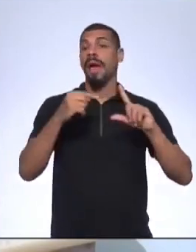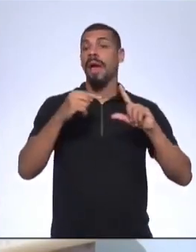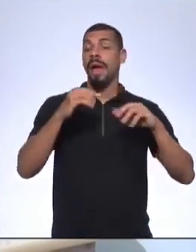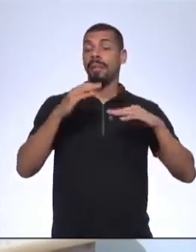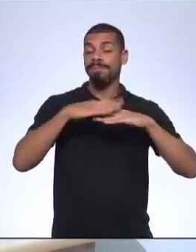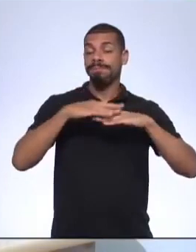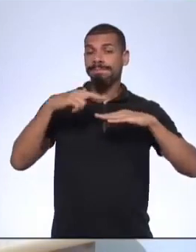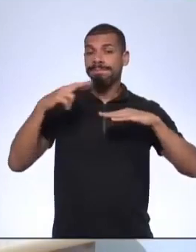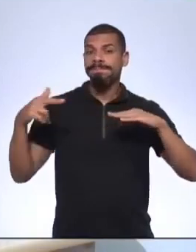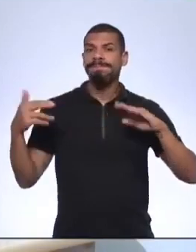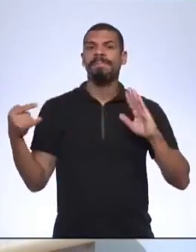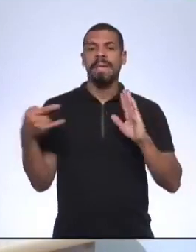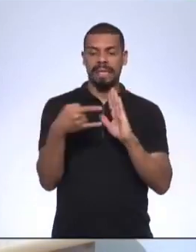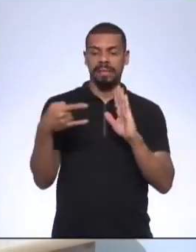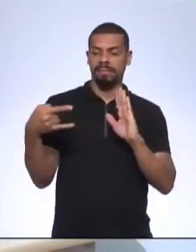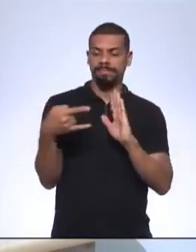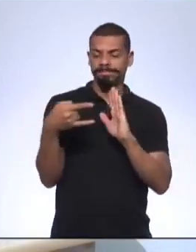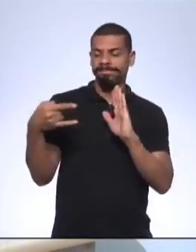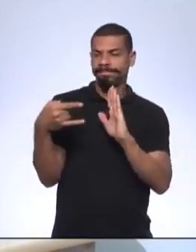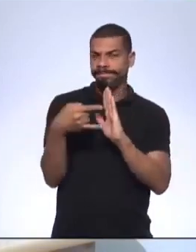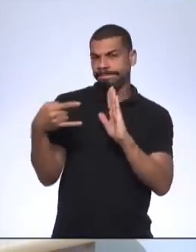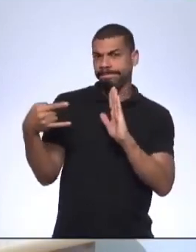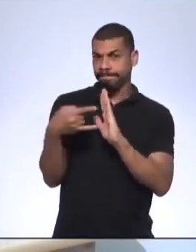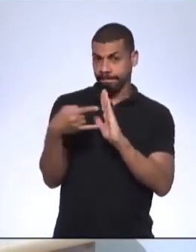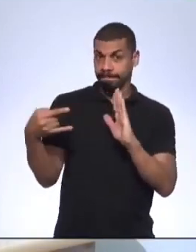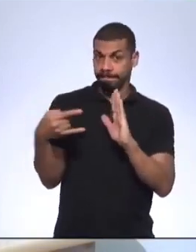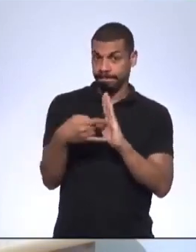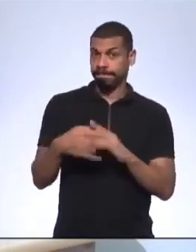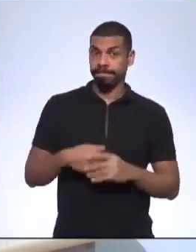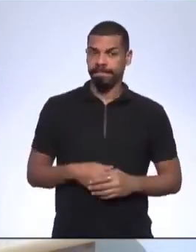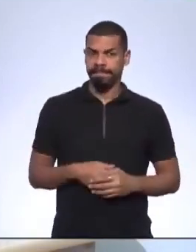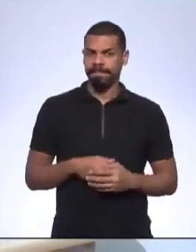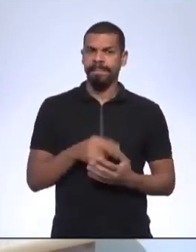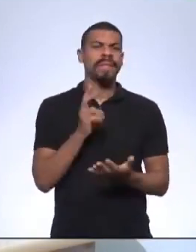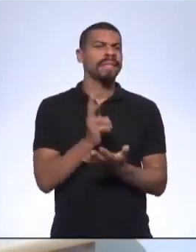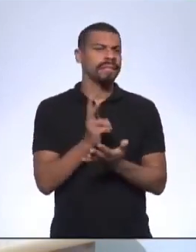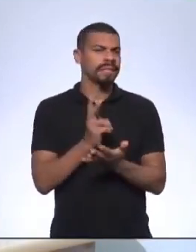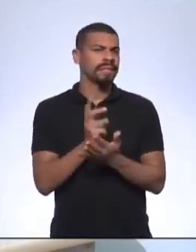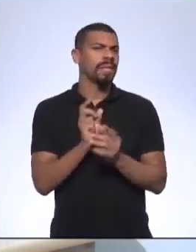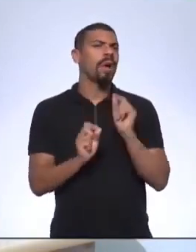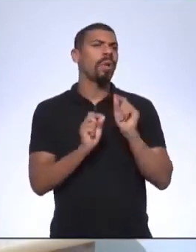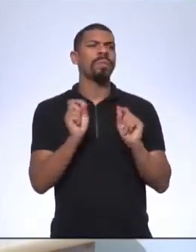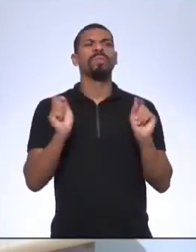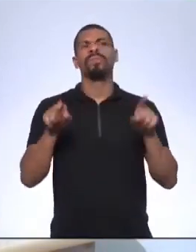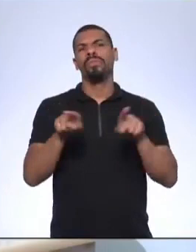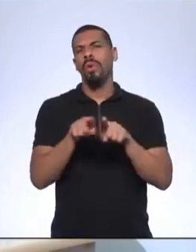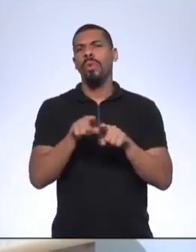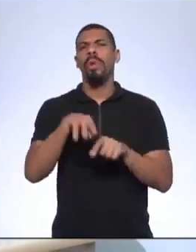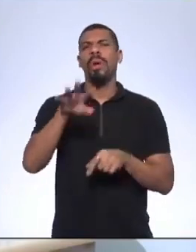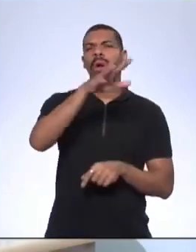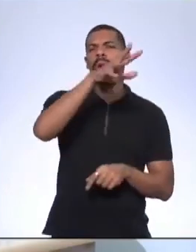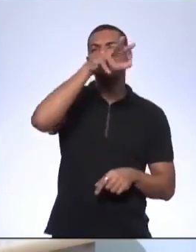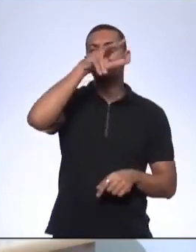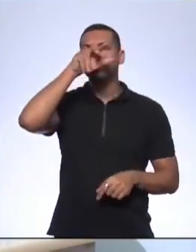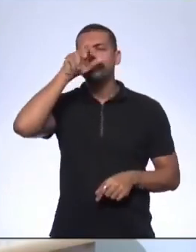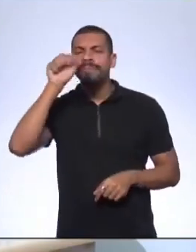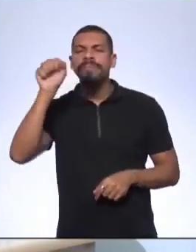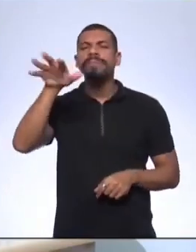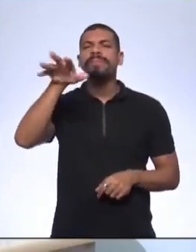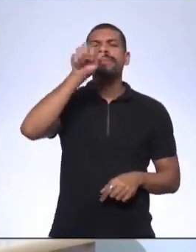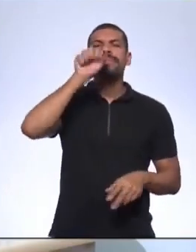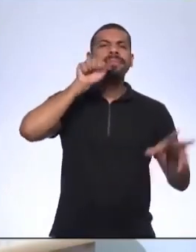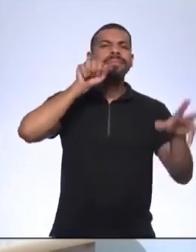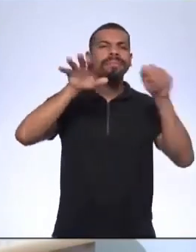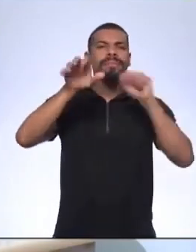mecânicas, elas se propagam apenas onde há um meio material. no ar, na água, nos metais e